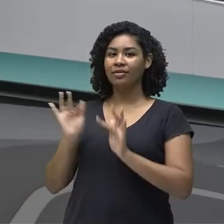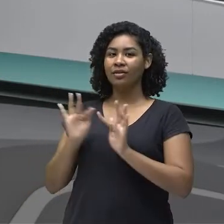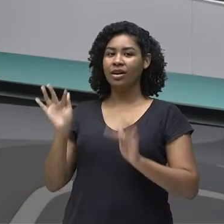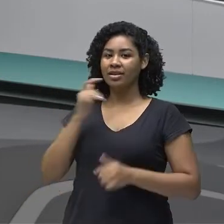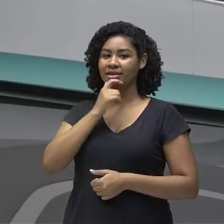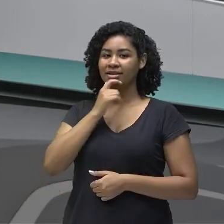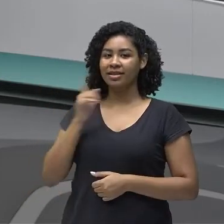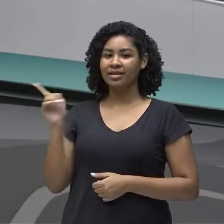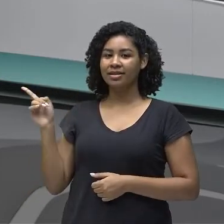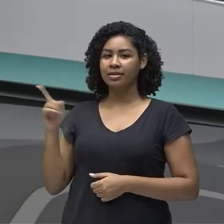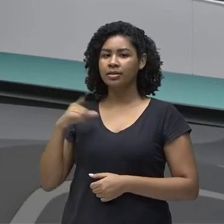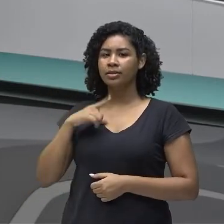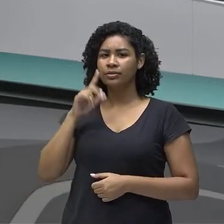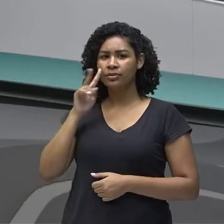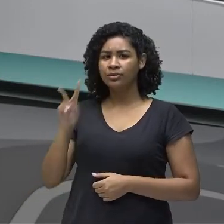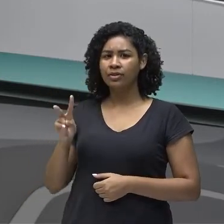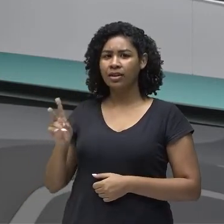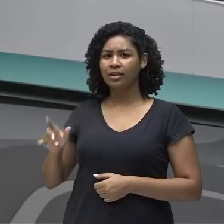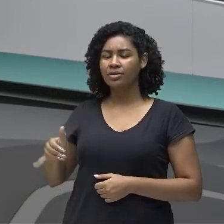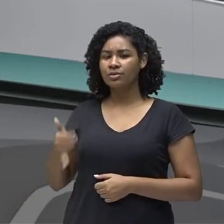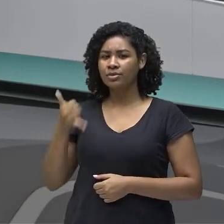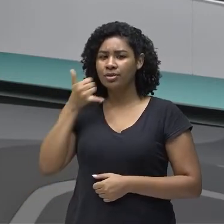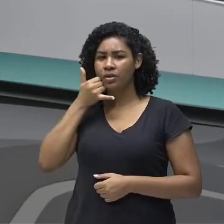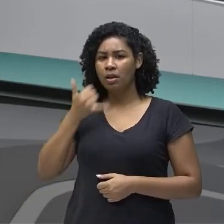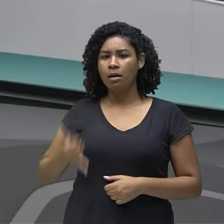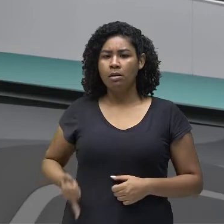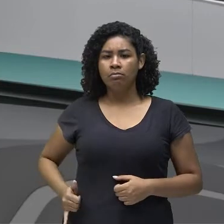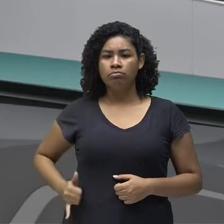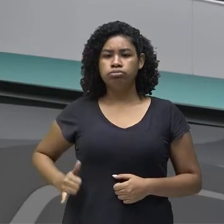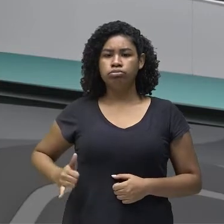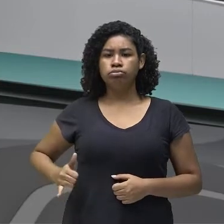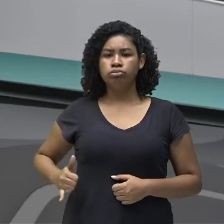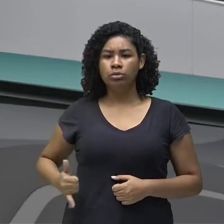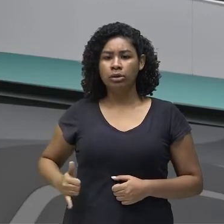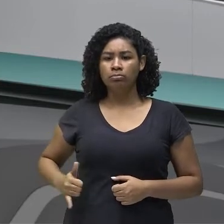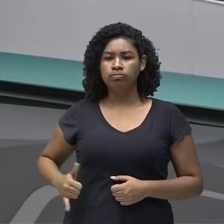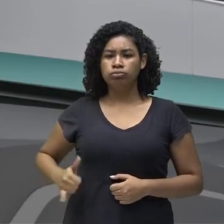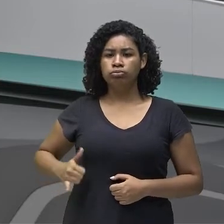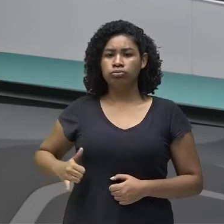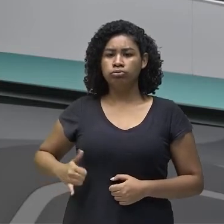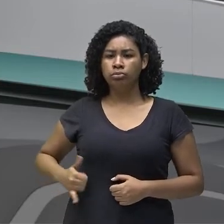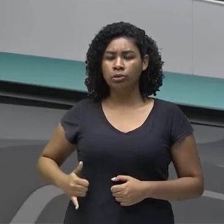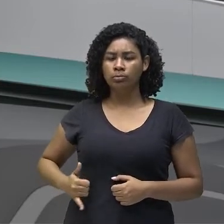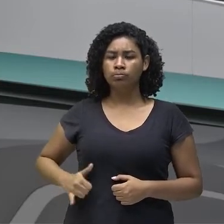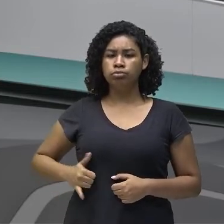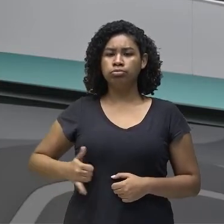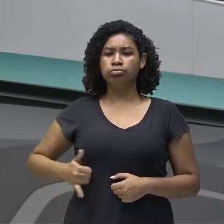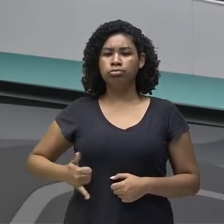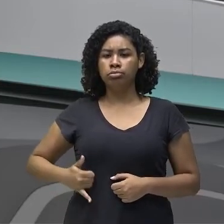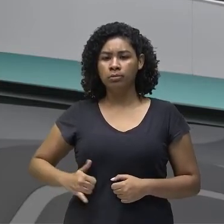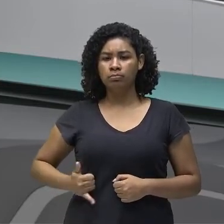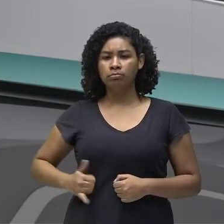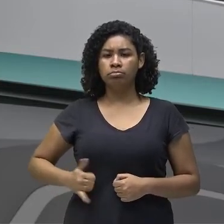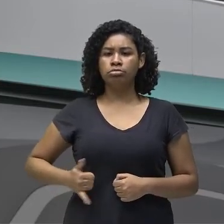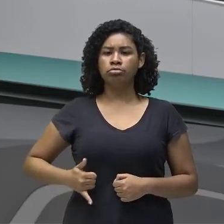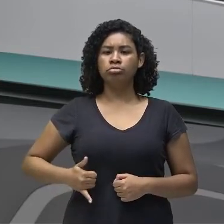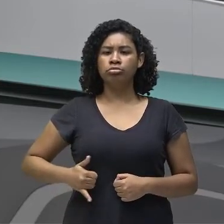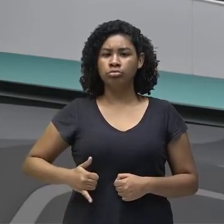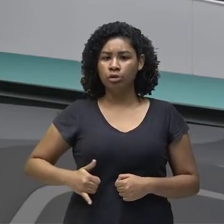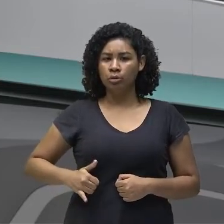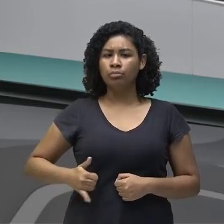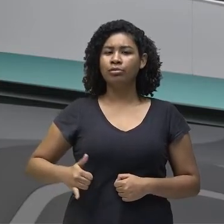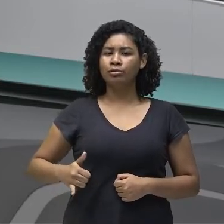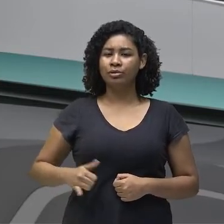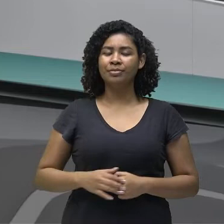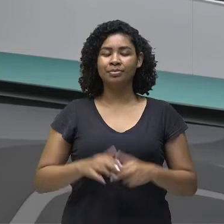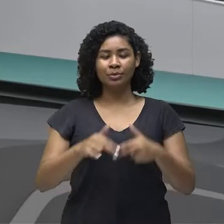mão do Solomon. O celular tocou. The cell phone rang. rang. No caso é o passado do verbo tocar,